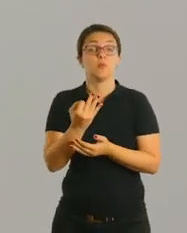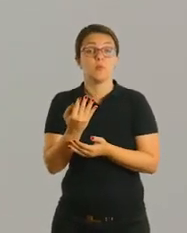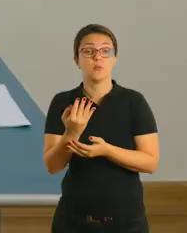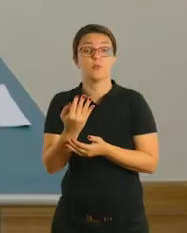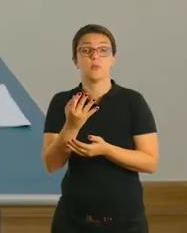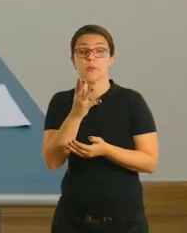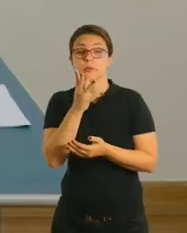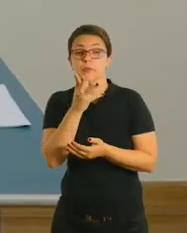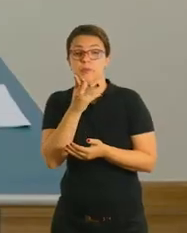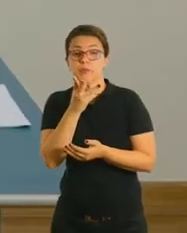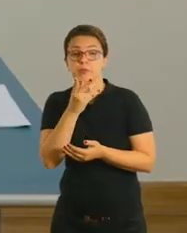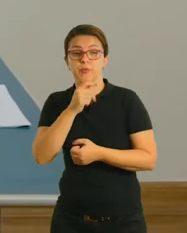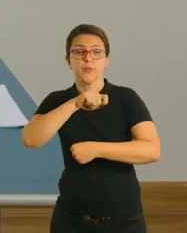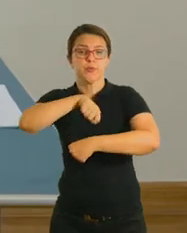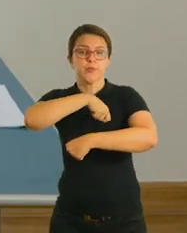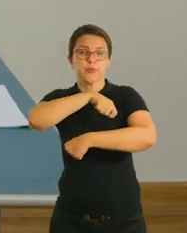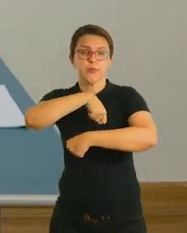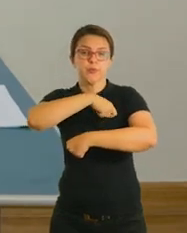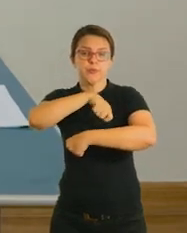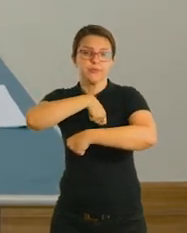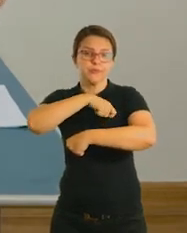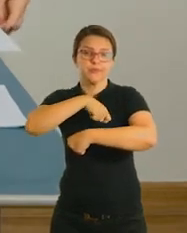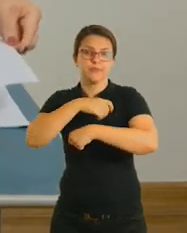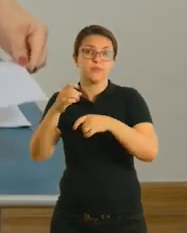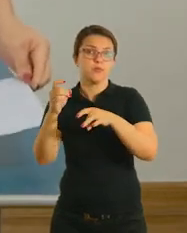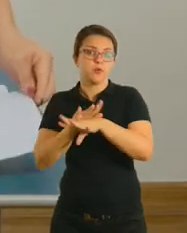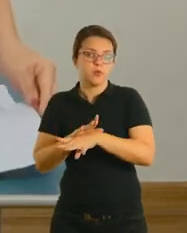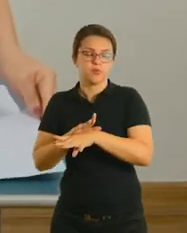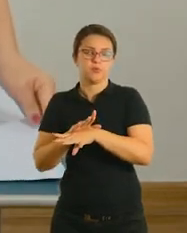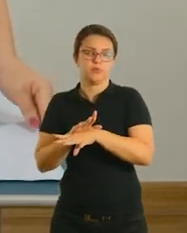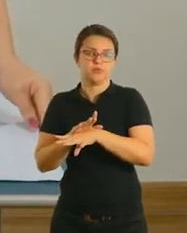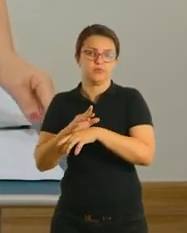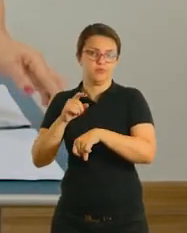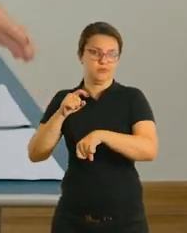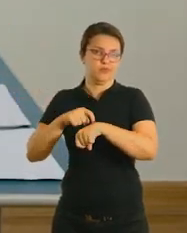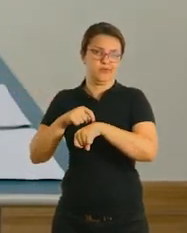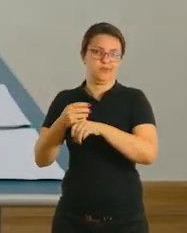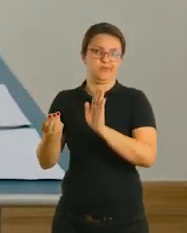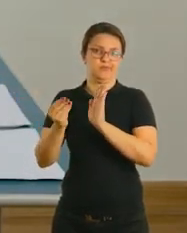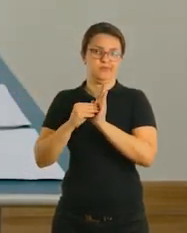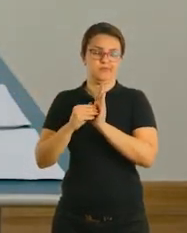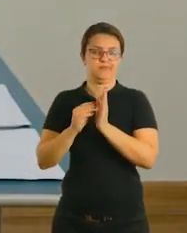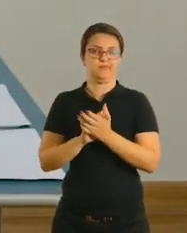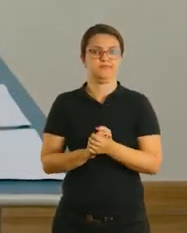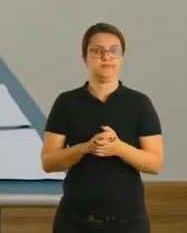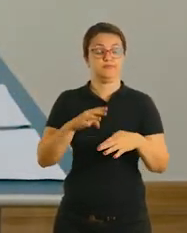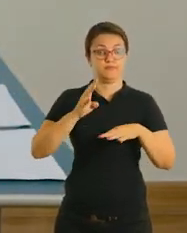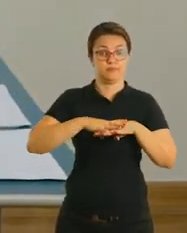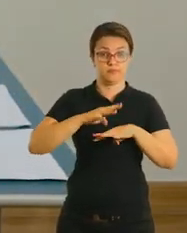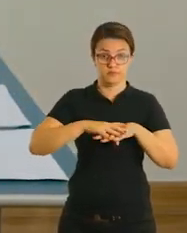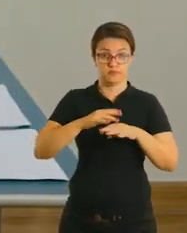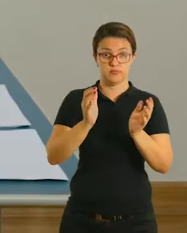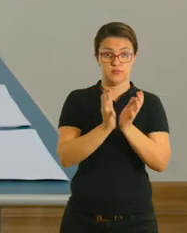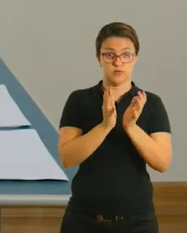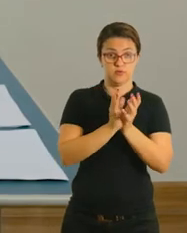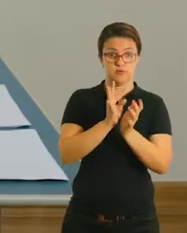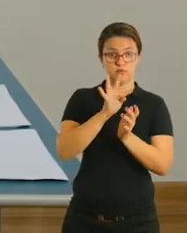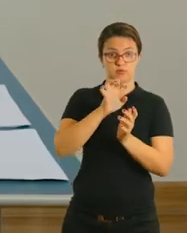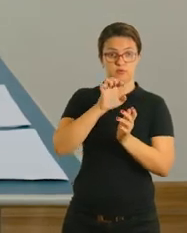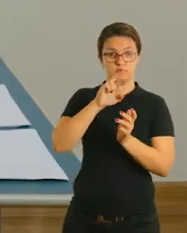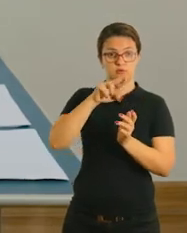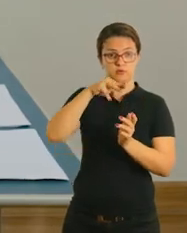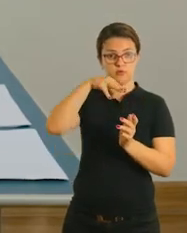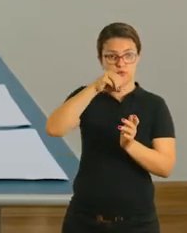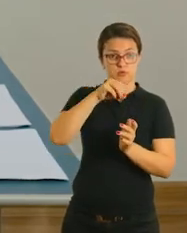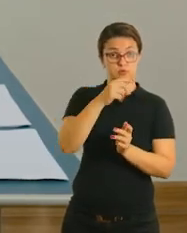a receita, tá bom? Na disciplina de matemática, nós vamos trabalhar com o termo 1, com